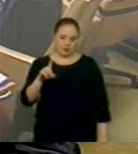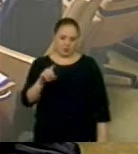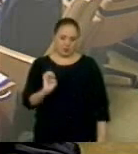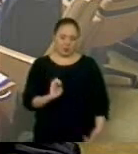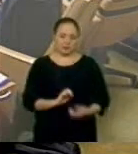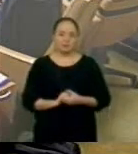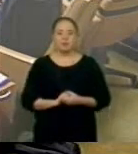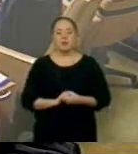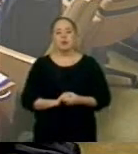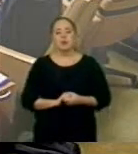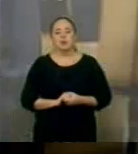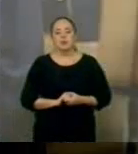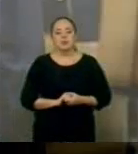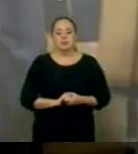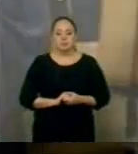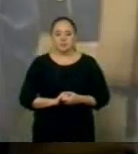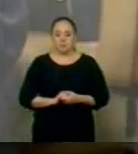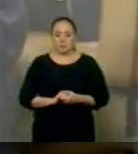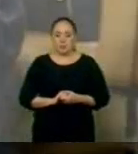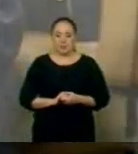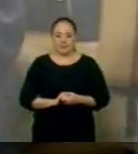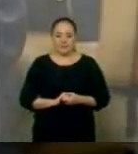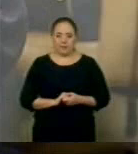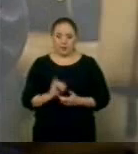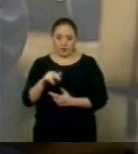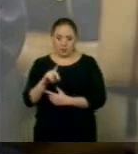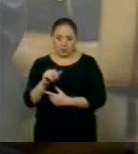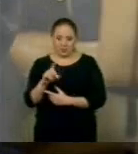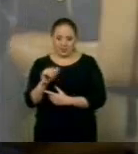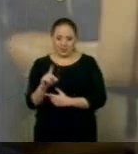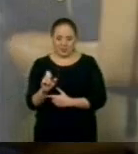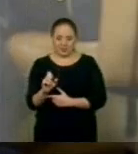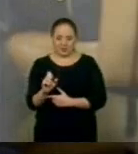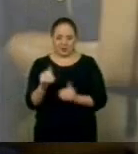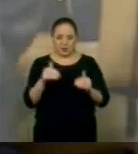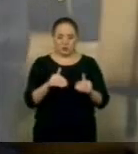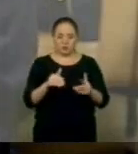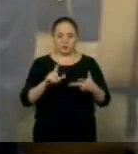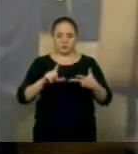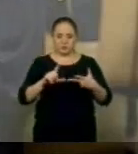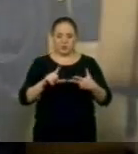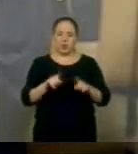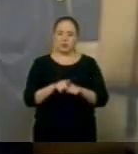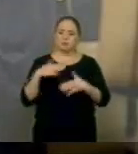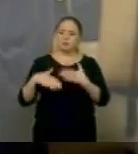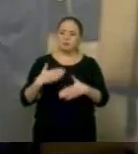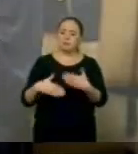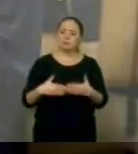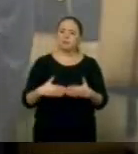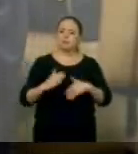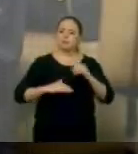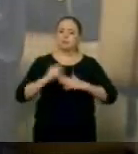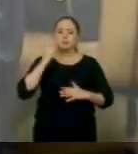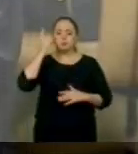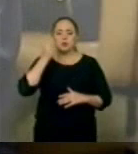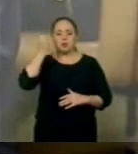da imunidade parlamentar para o Poder Legislativo e os seus desdobramentos para o congressista, que sequer